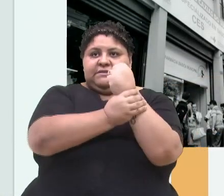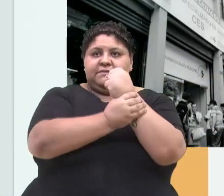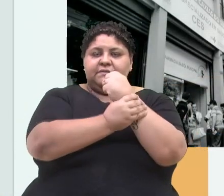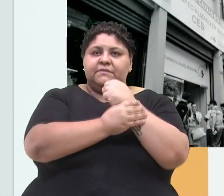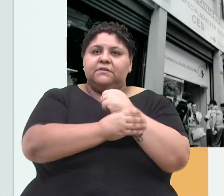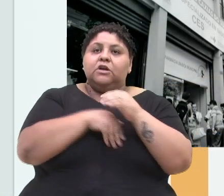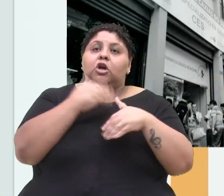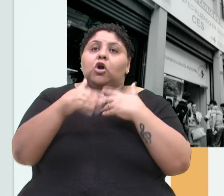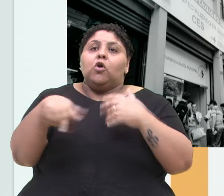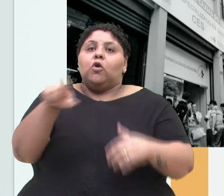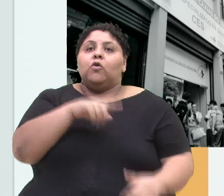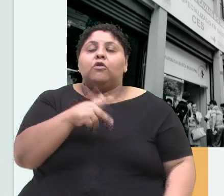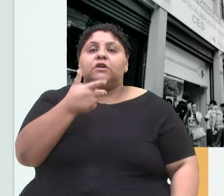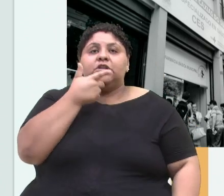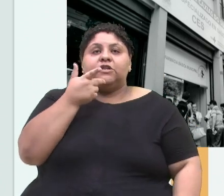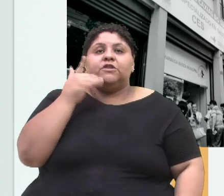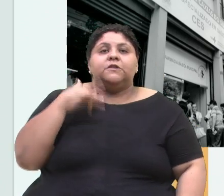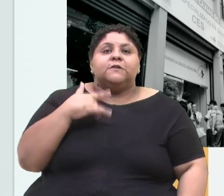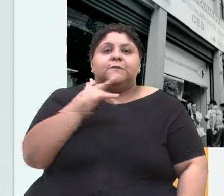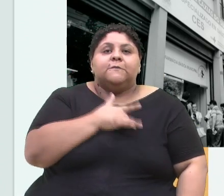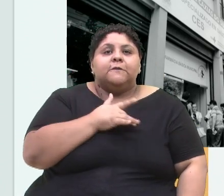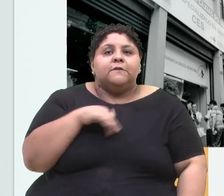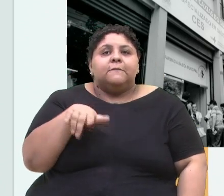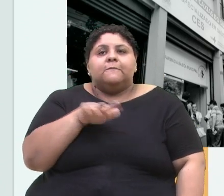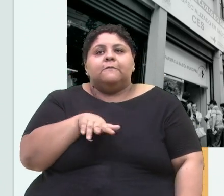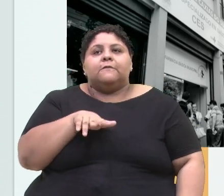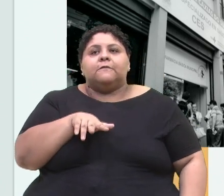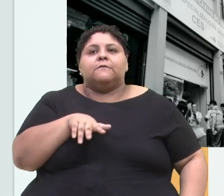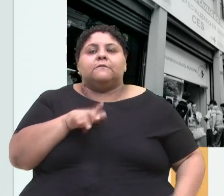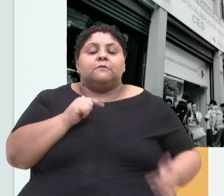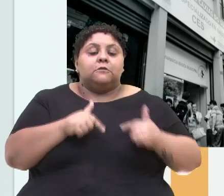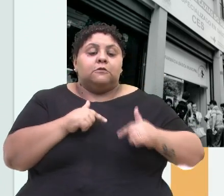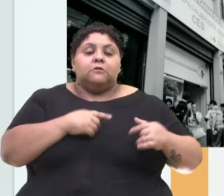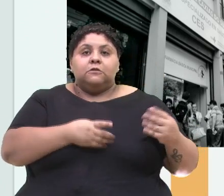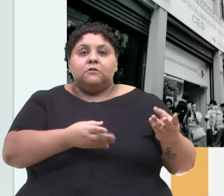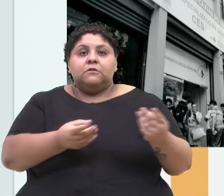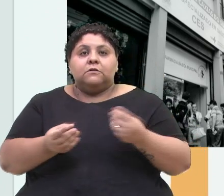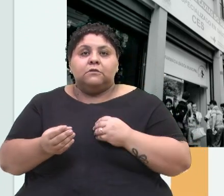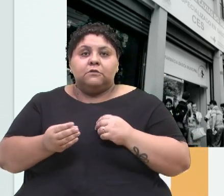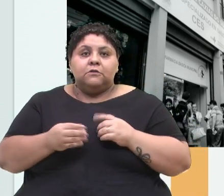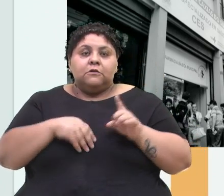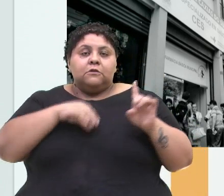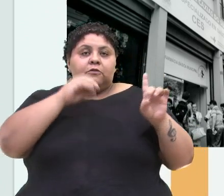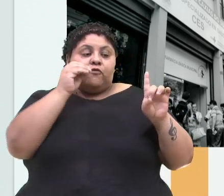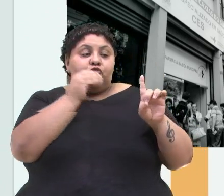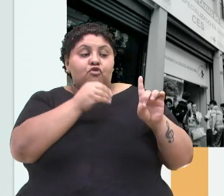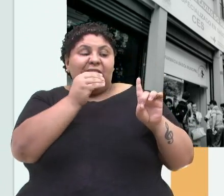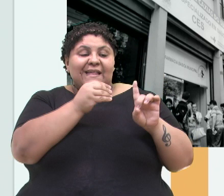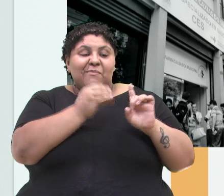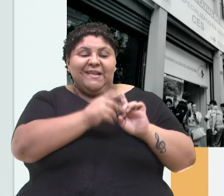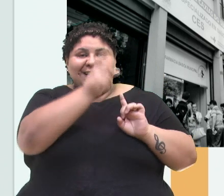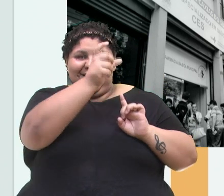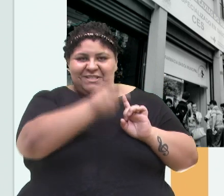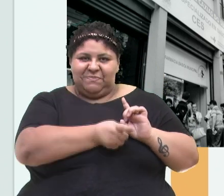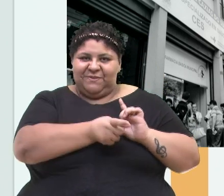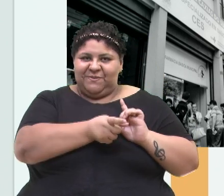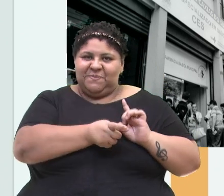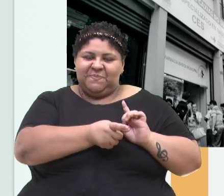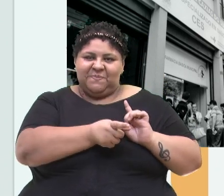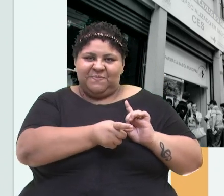Quando a gente fala em saúde, a gente trabalha muito com a vulnerabilidade das pessoas.